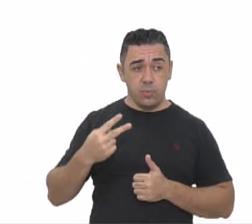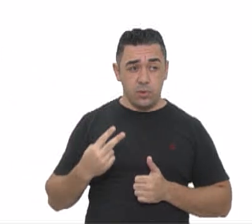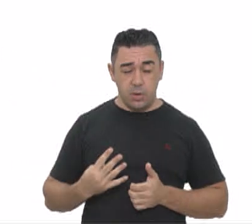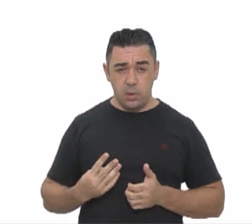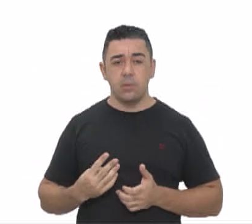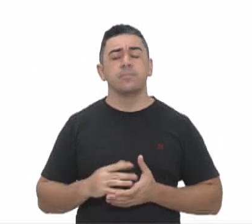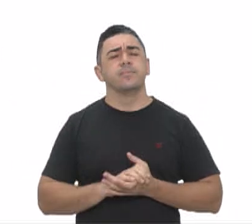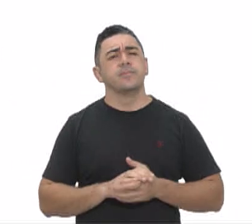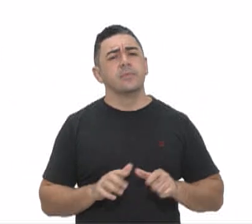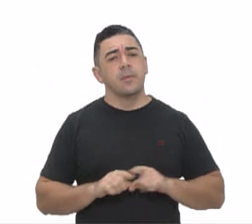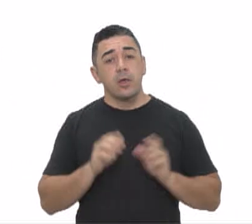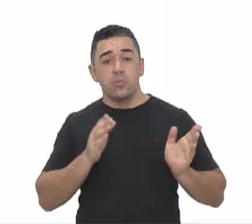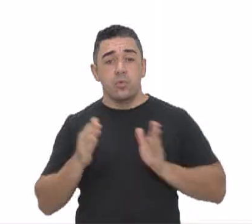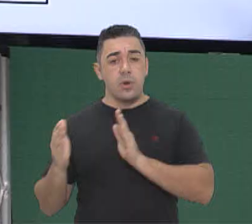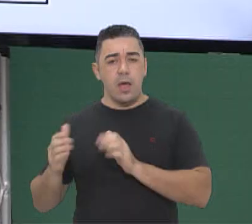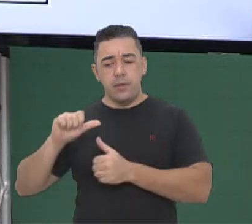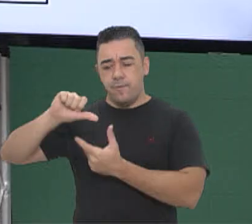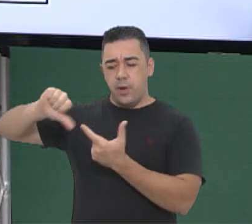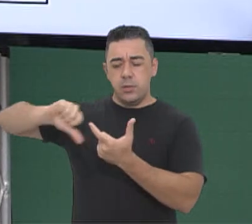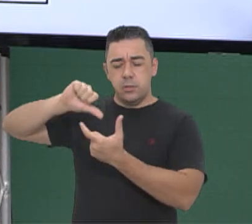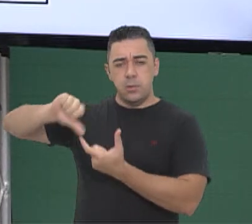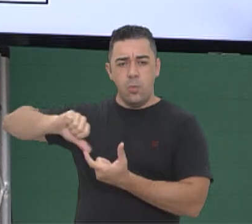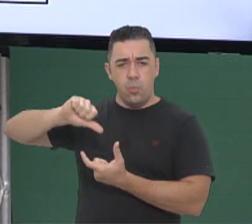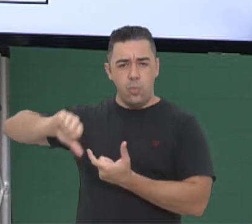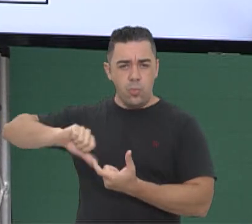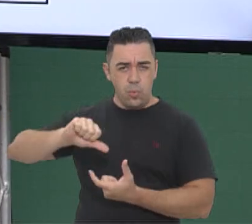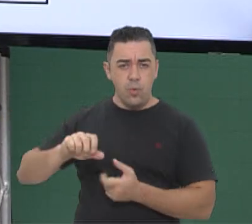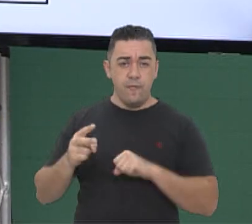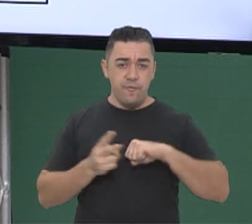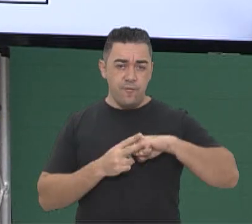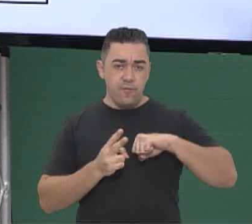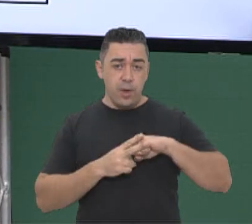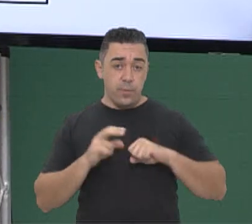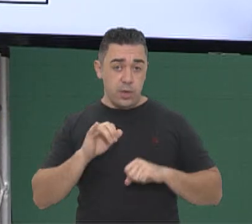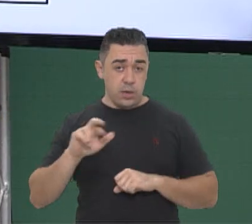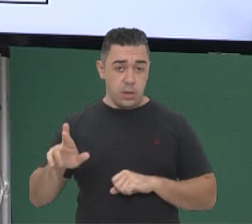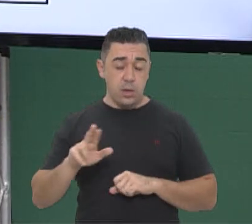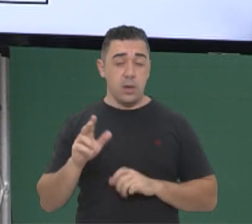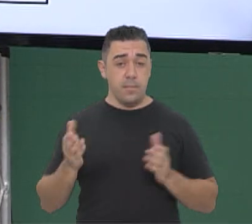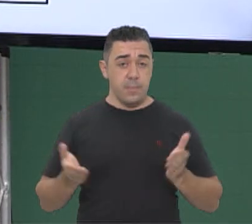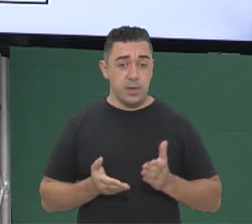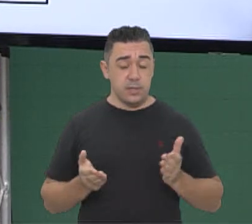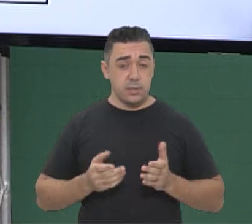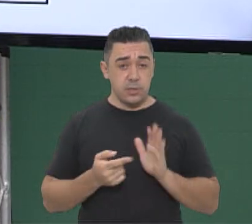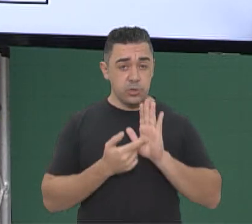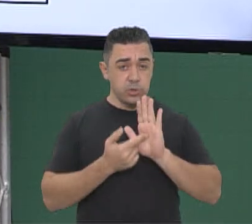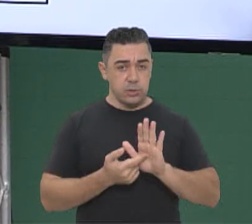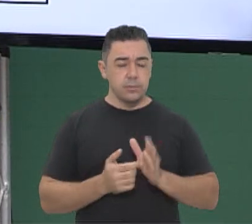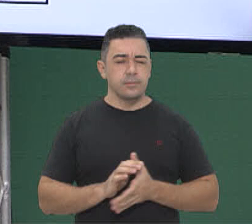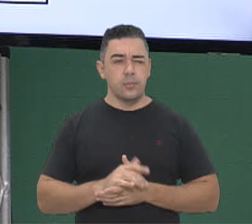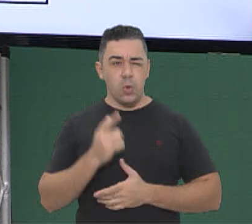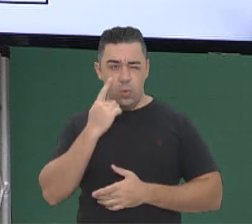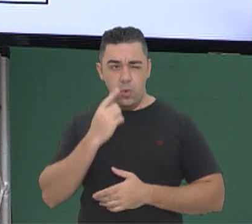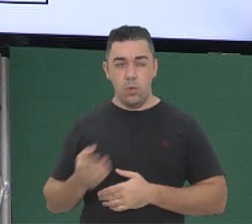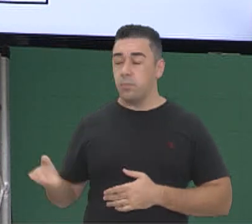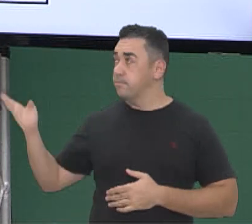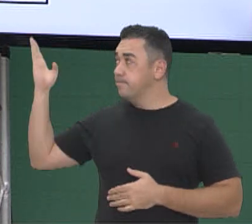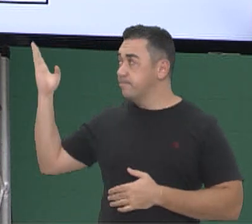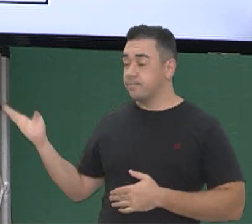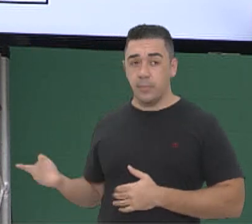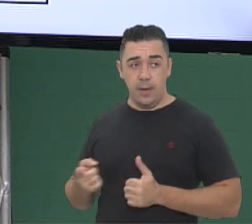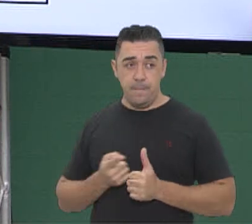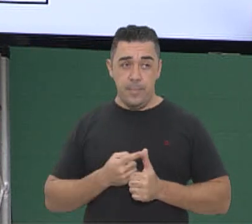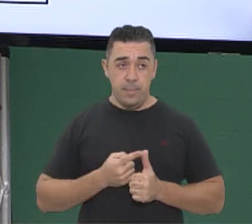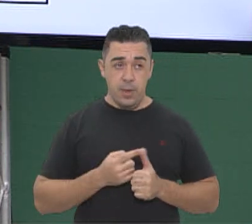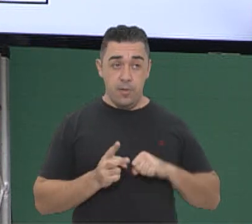do ladinho nós temos então essa flexão, essa conjugação do verbo ir no presente do indicativo. E vejam só o esqueminha.